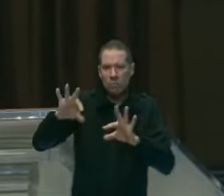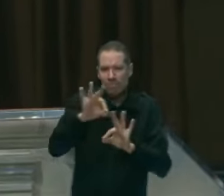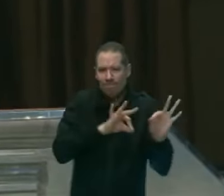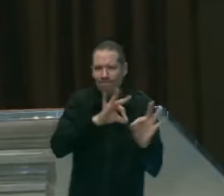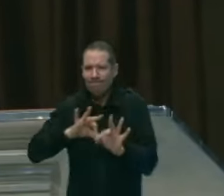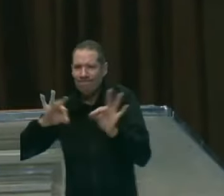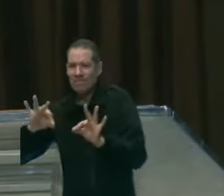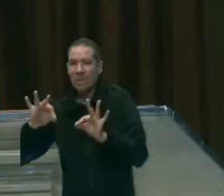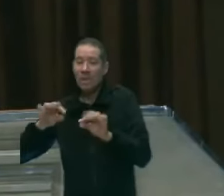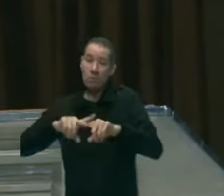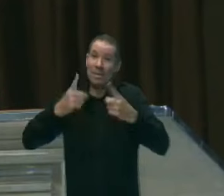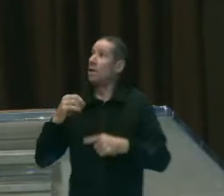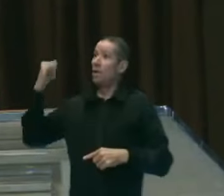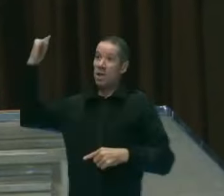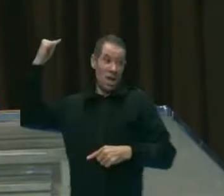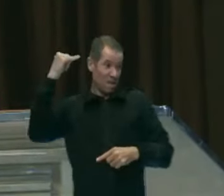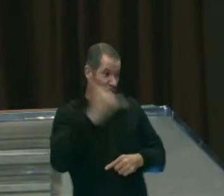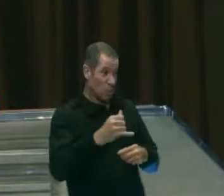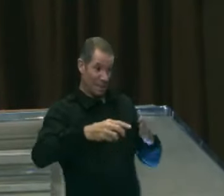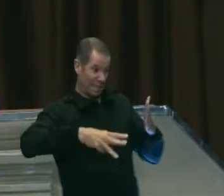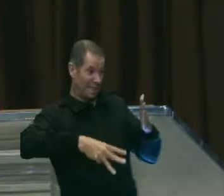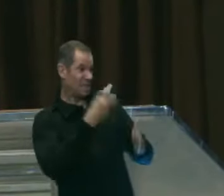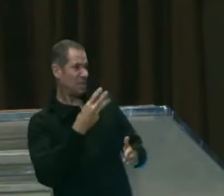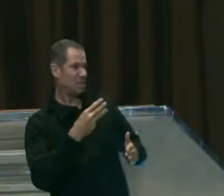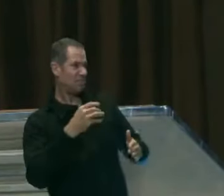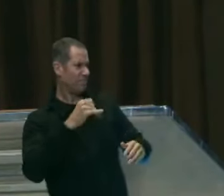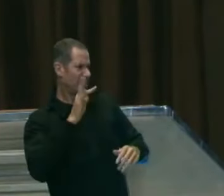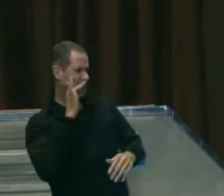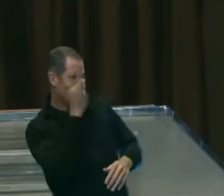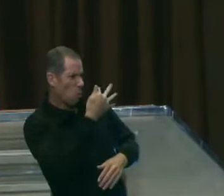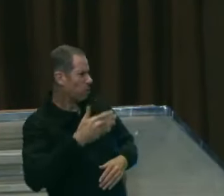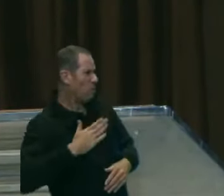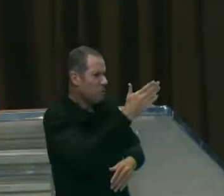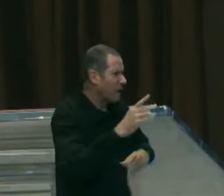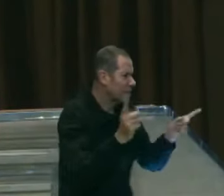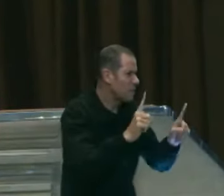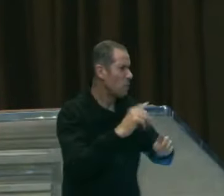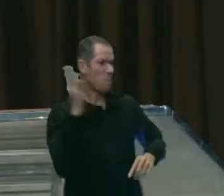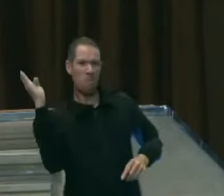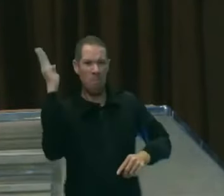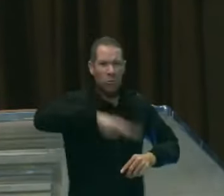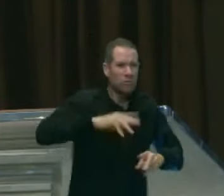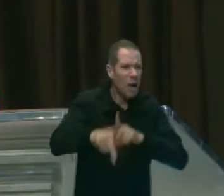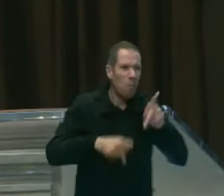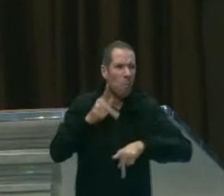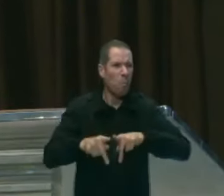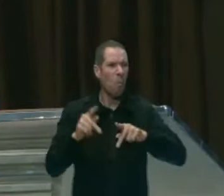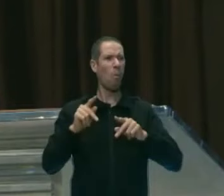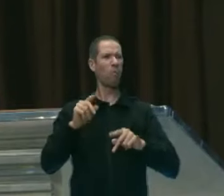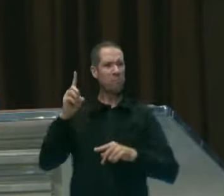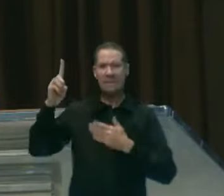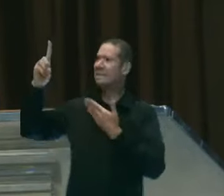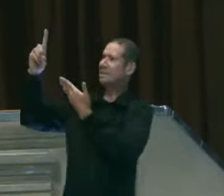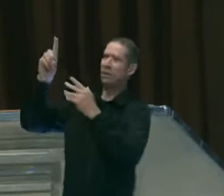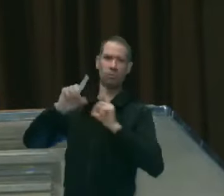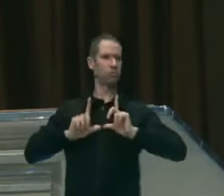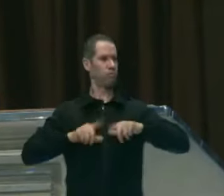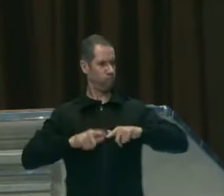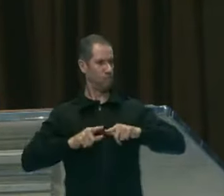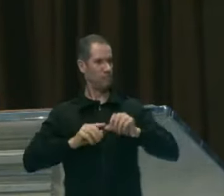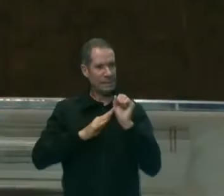ele sai, apesar de Deus falar 3 vezes para ele não ir, ele vai tentar amaldiçoar o povo de Deus.